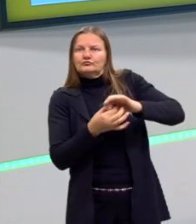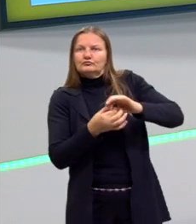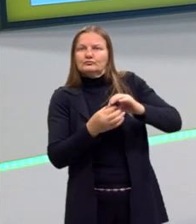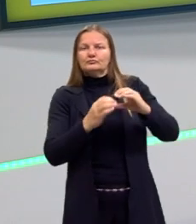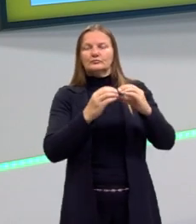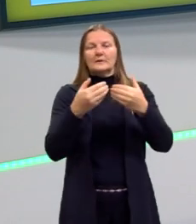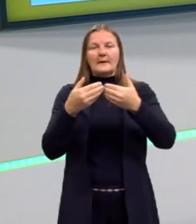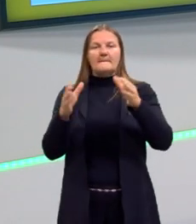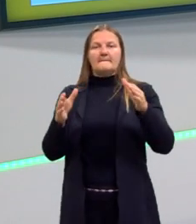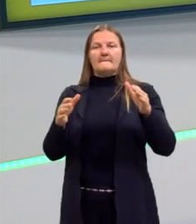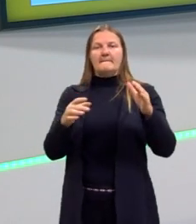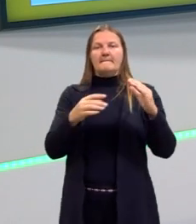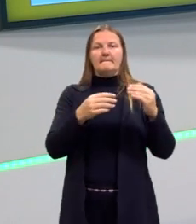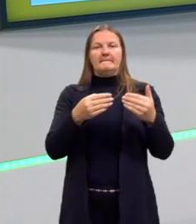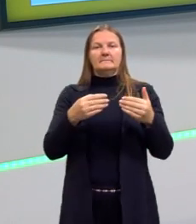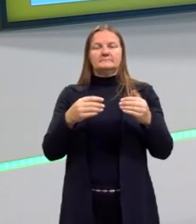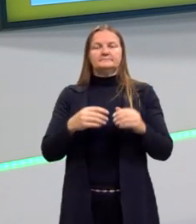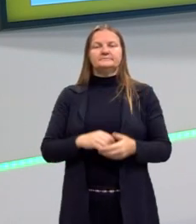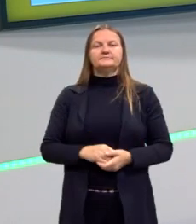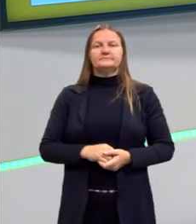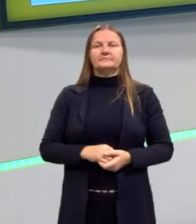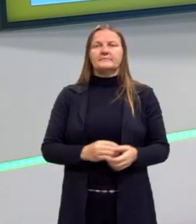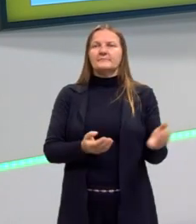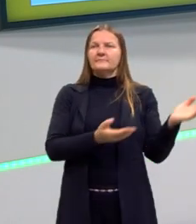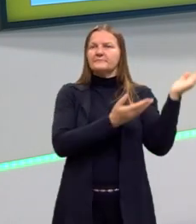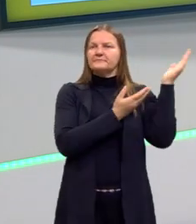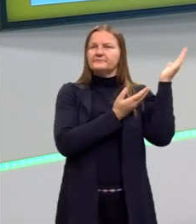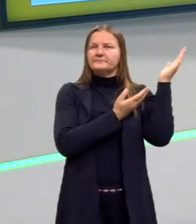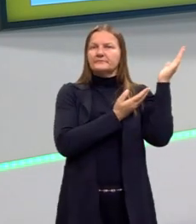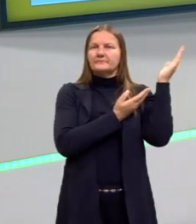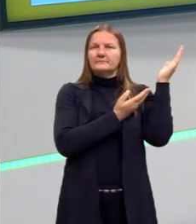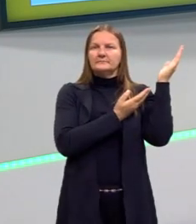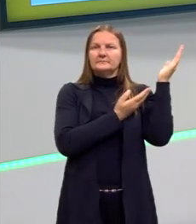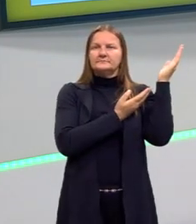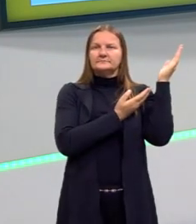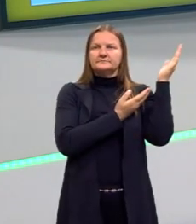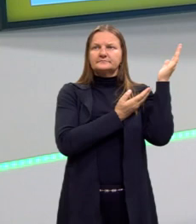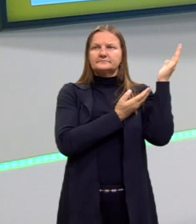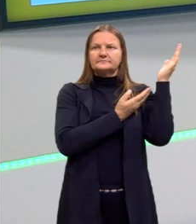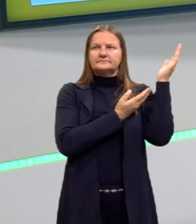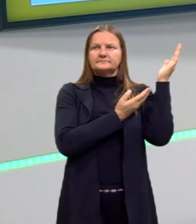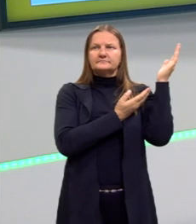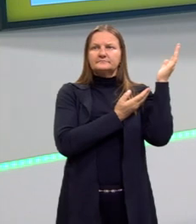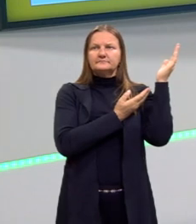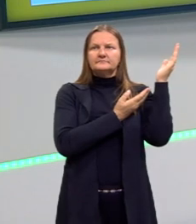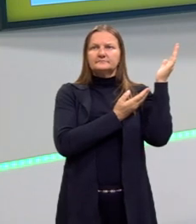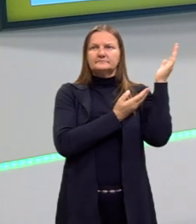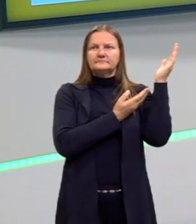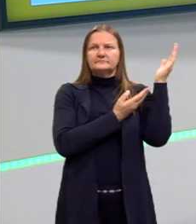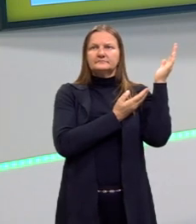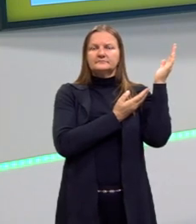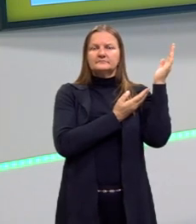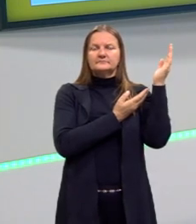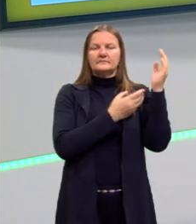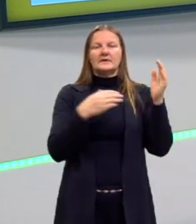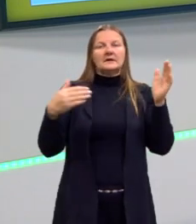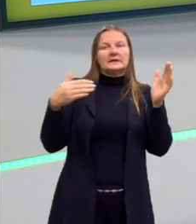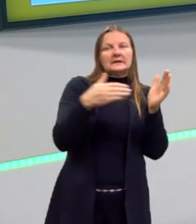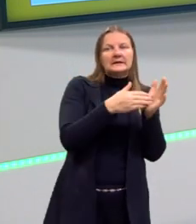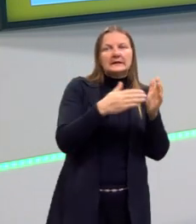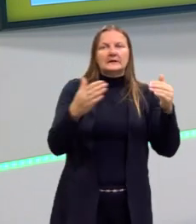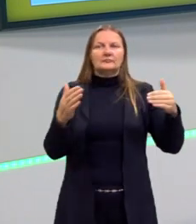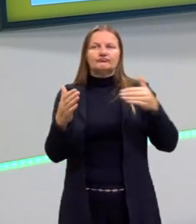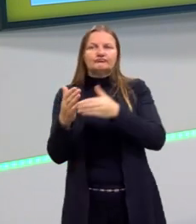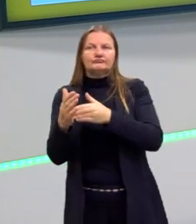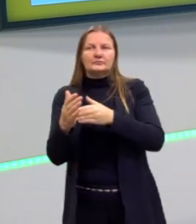aberta lá então eu formo aí então quando os átomos de carbono se ligam entre si de modo a ter extremidades e